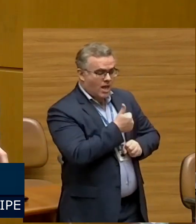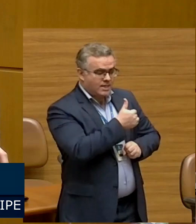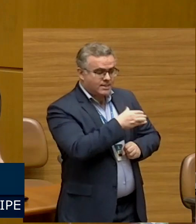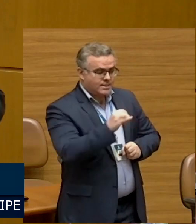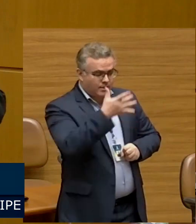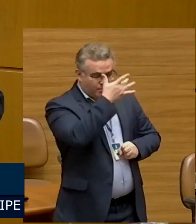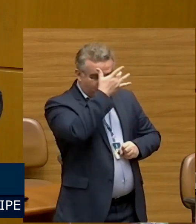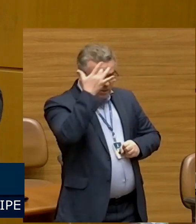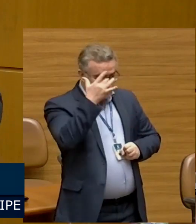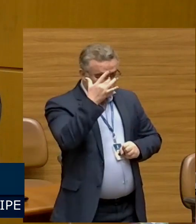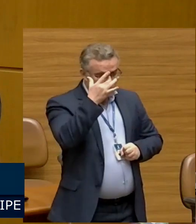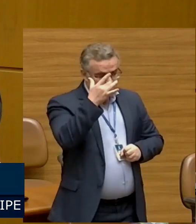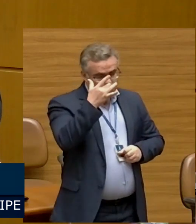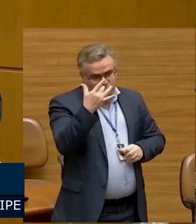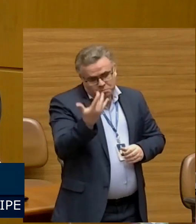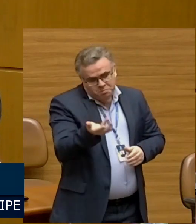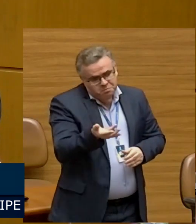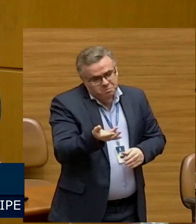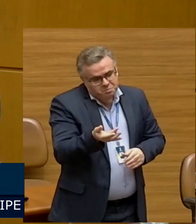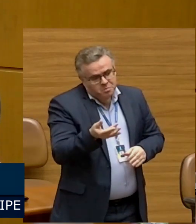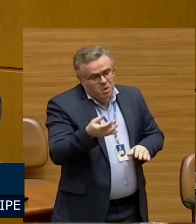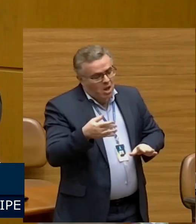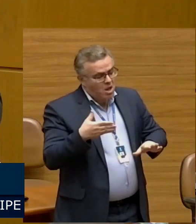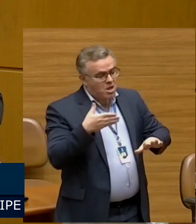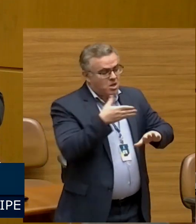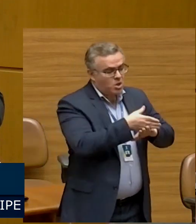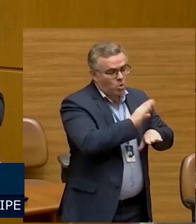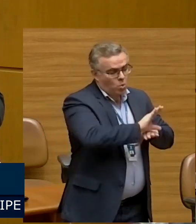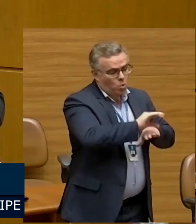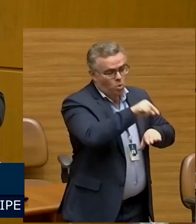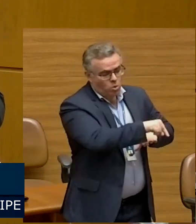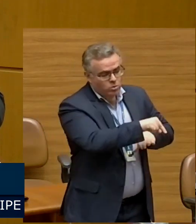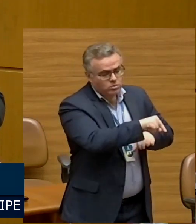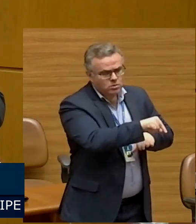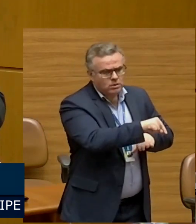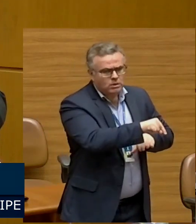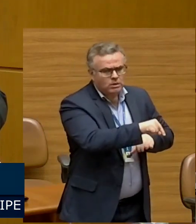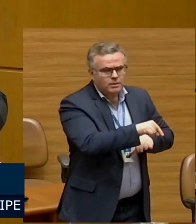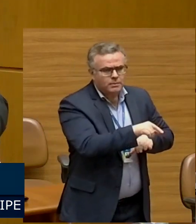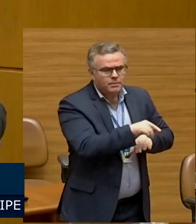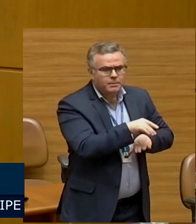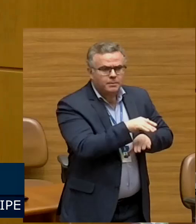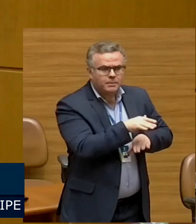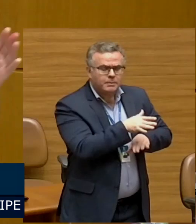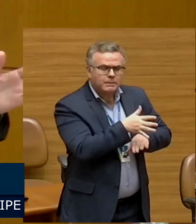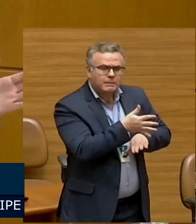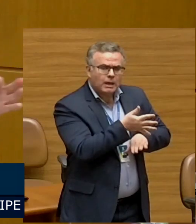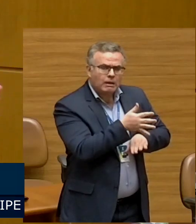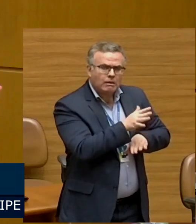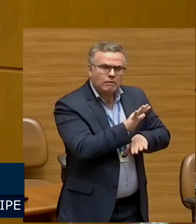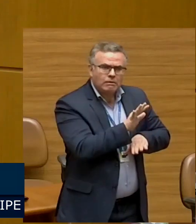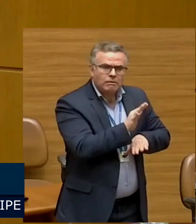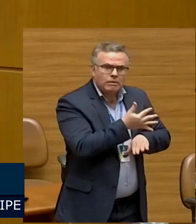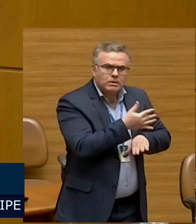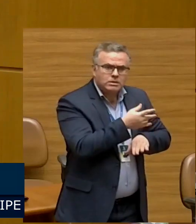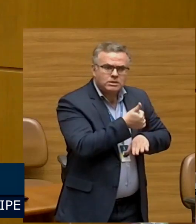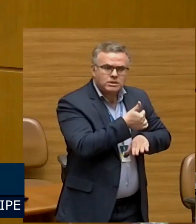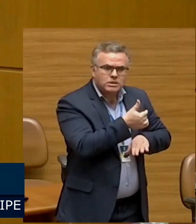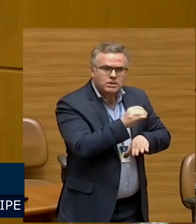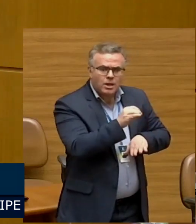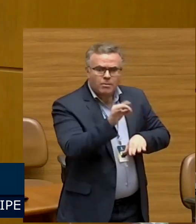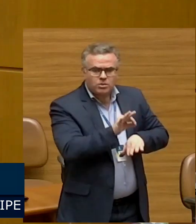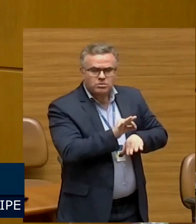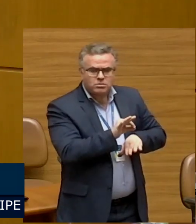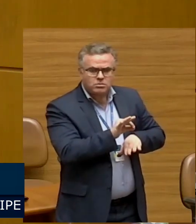100 alunos num determinado curso, eu tenho que, no mínimo... Minha taxa de sucesso de 100%,